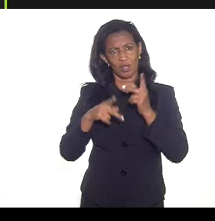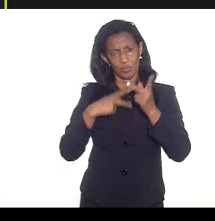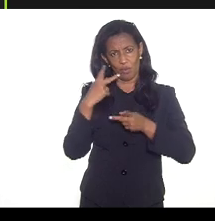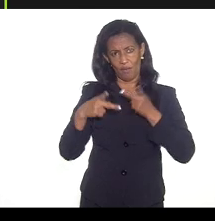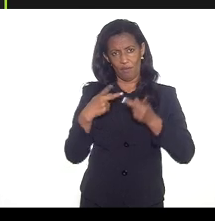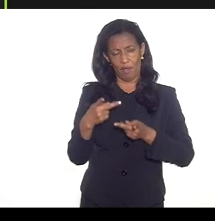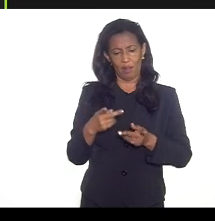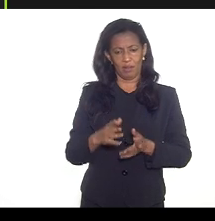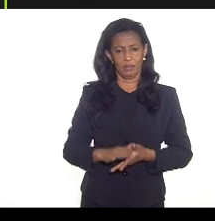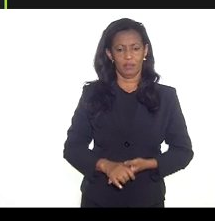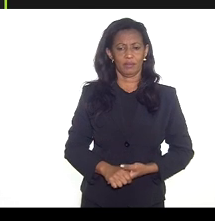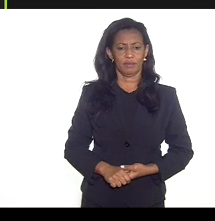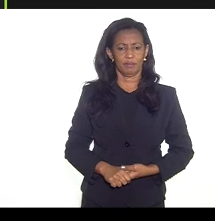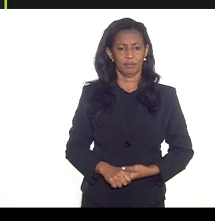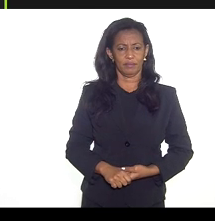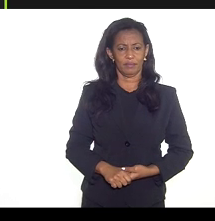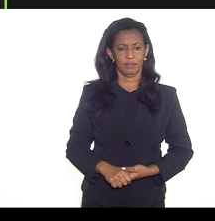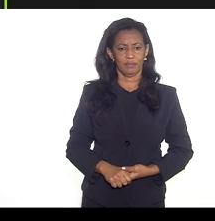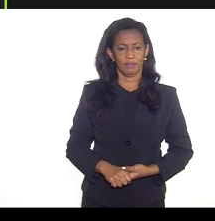favor.